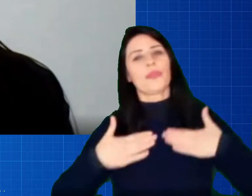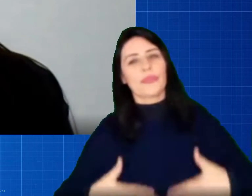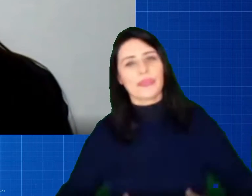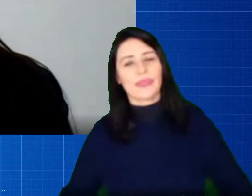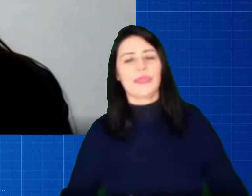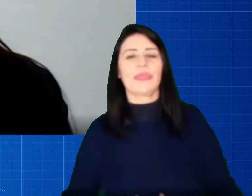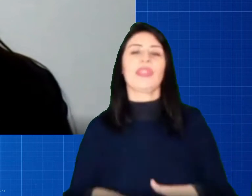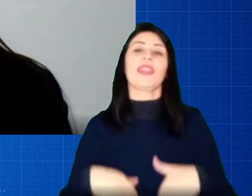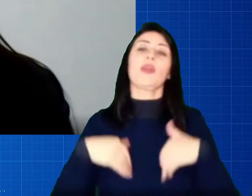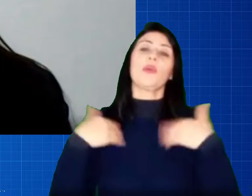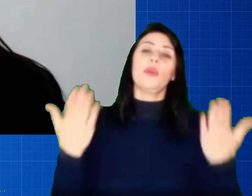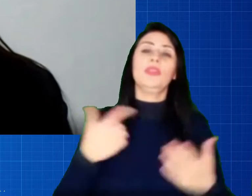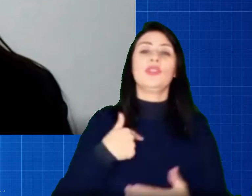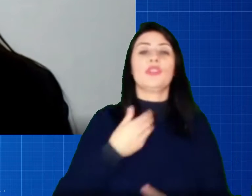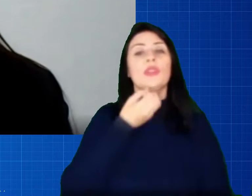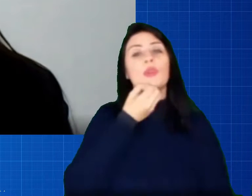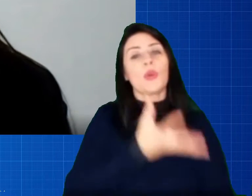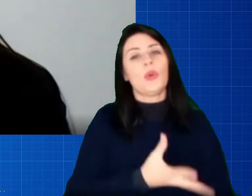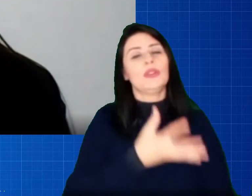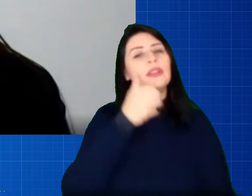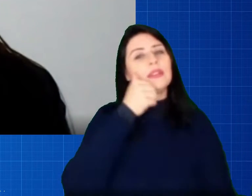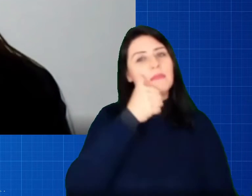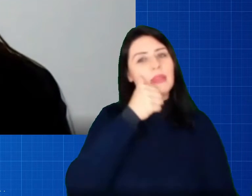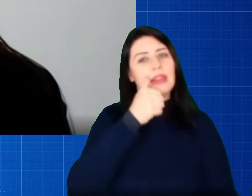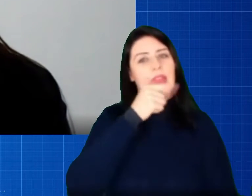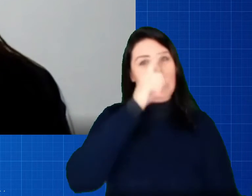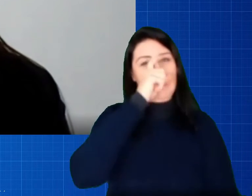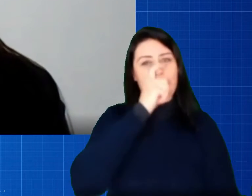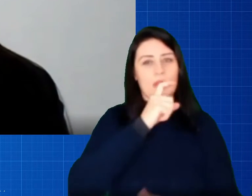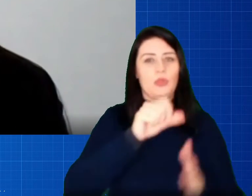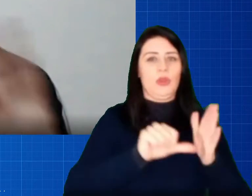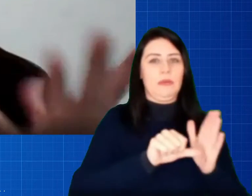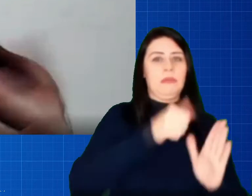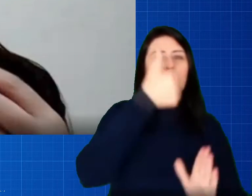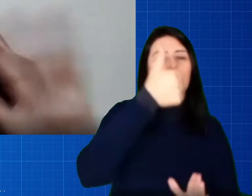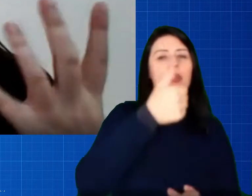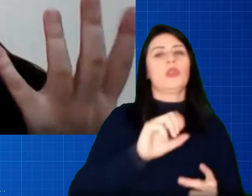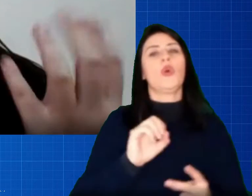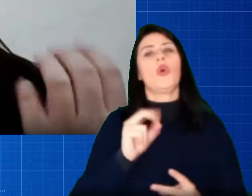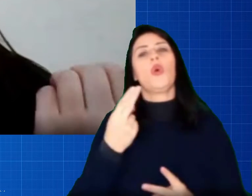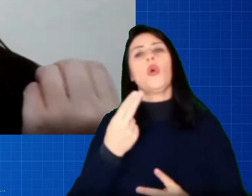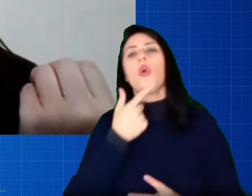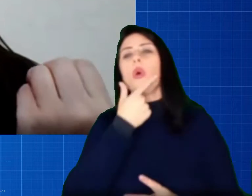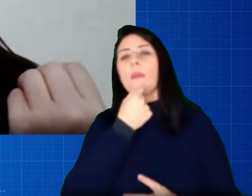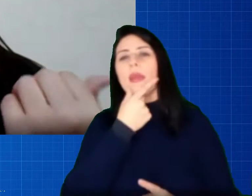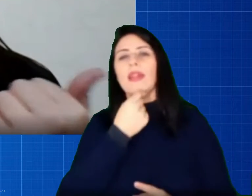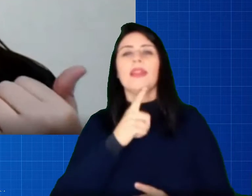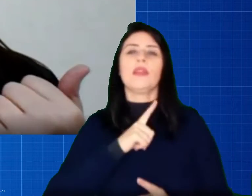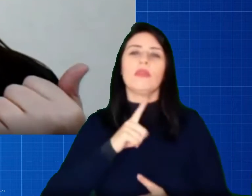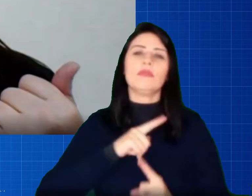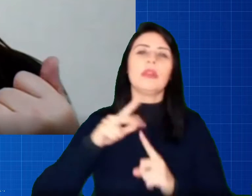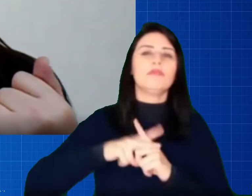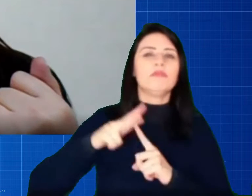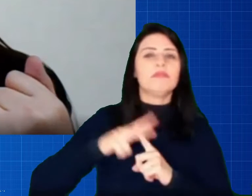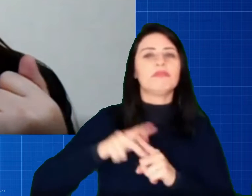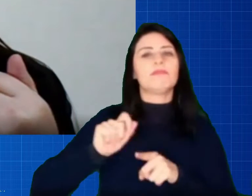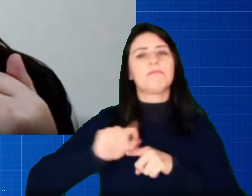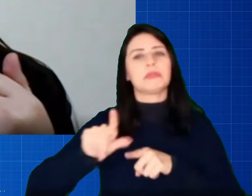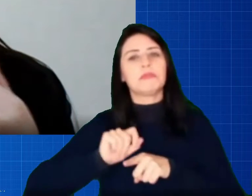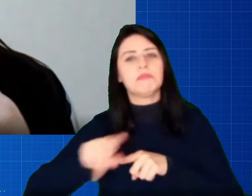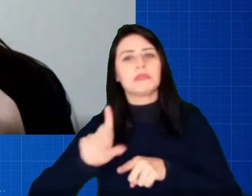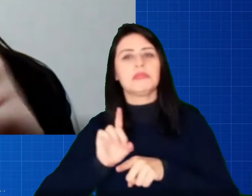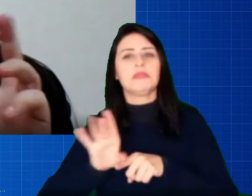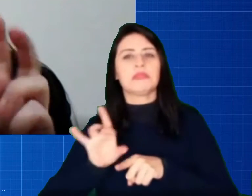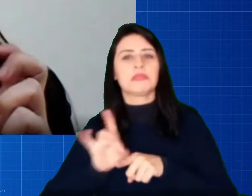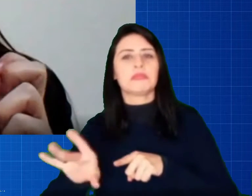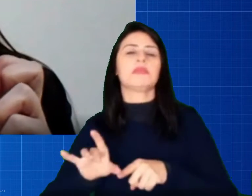E quando a gente conta para eles que quando eles menstruam, a menina menstrua ou o menino tem a poluição noturna, e que eles